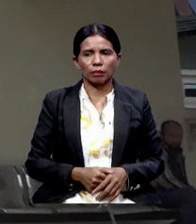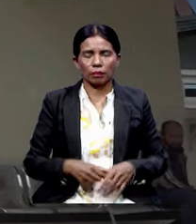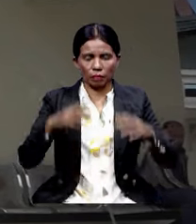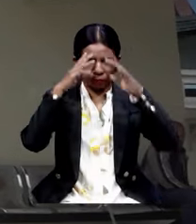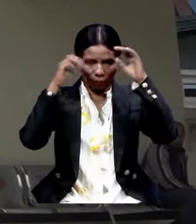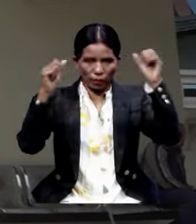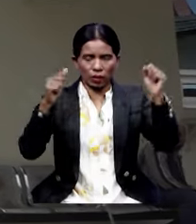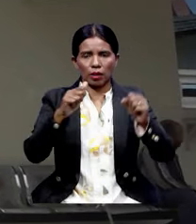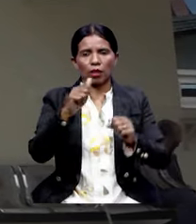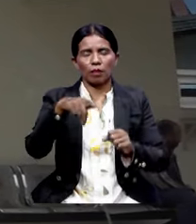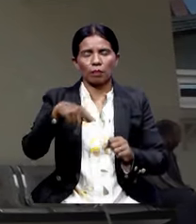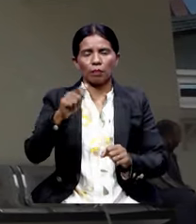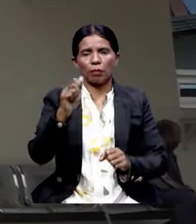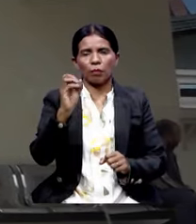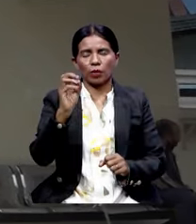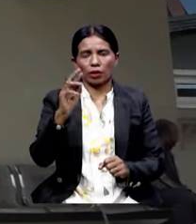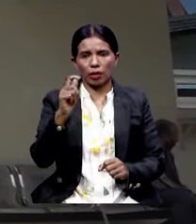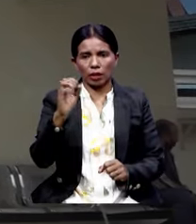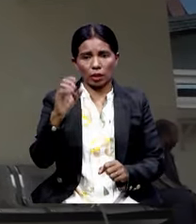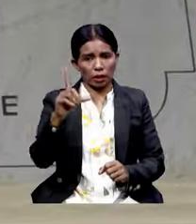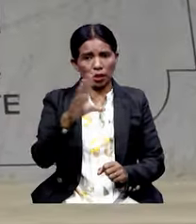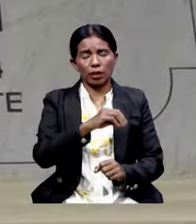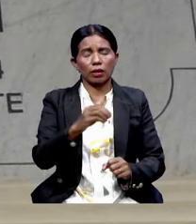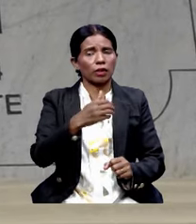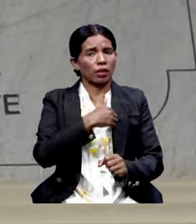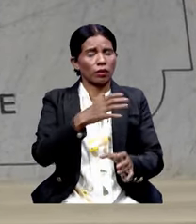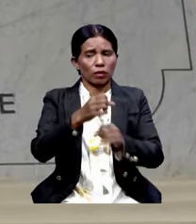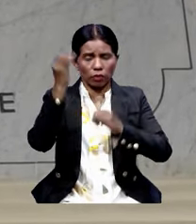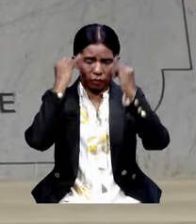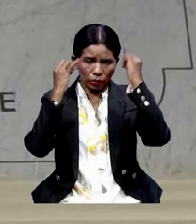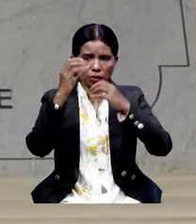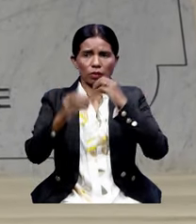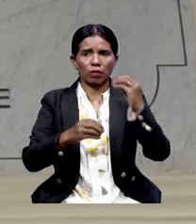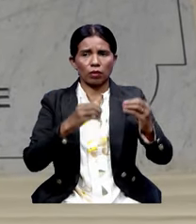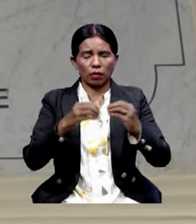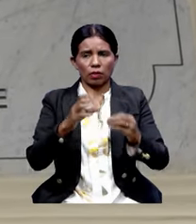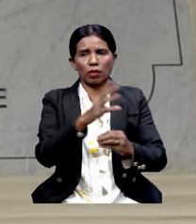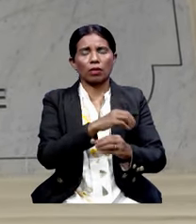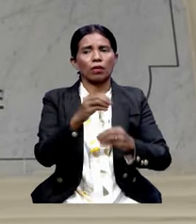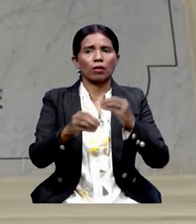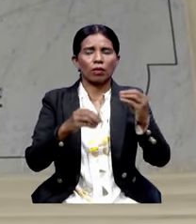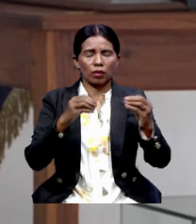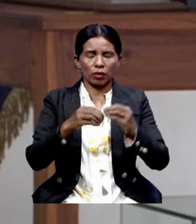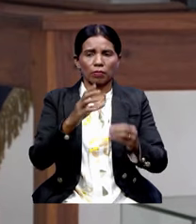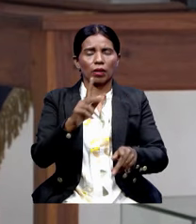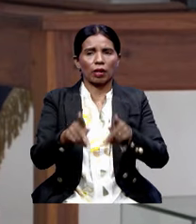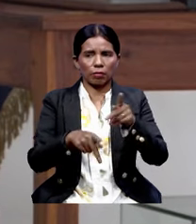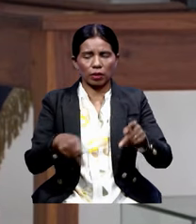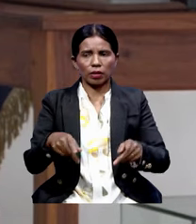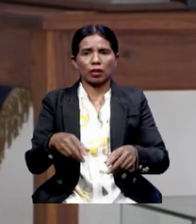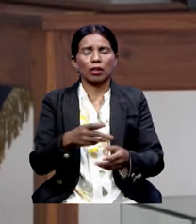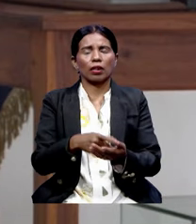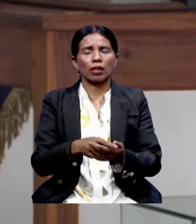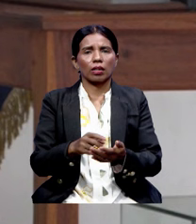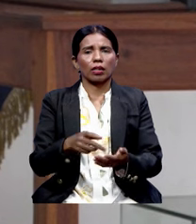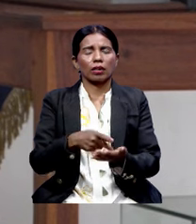Presidente Aportil Feliciano da Costa Correa afirma, Aportil se da oximo informação ka queixa ruma kona ba tripulante sira aluga quarto ba